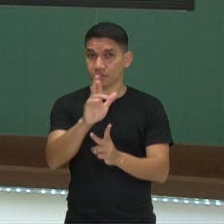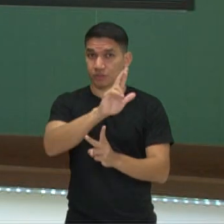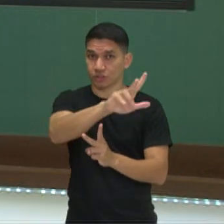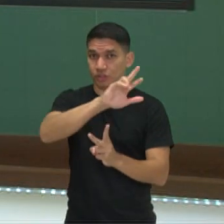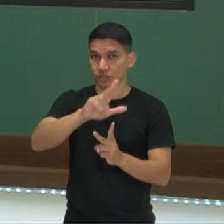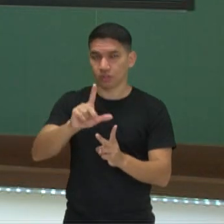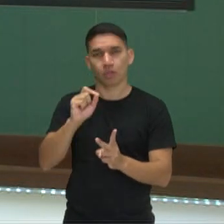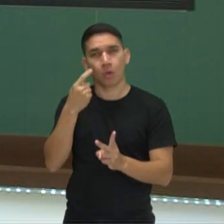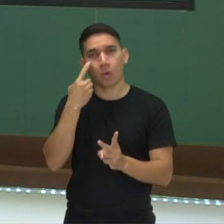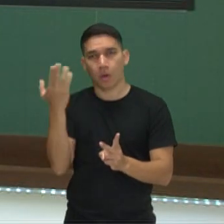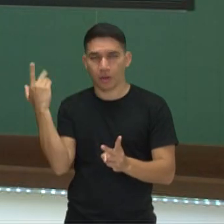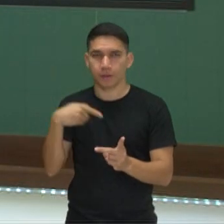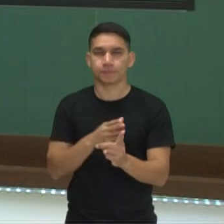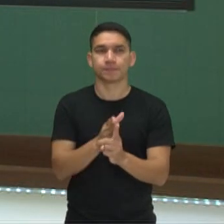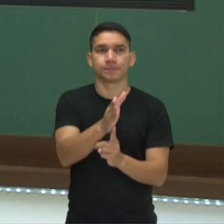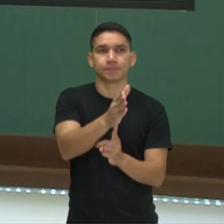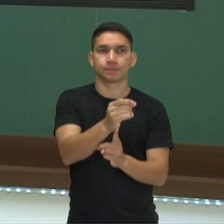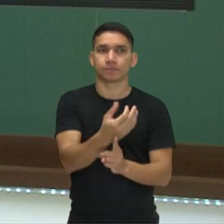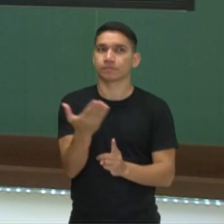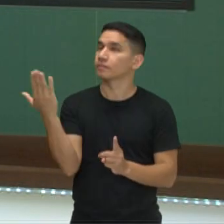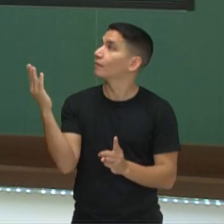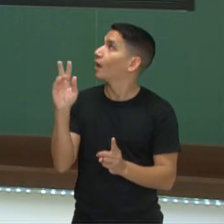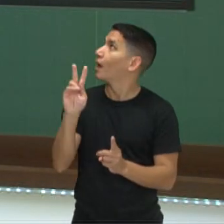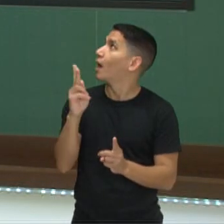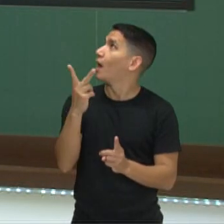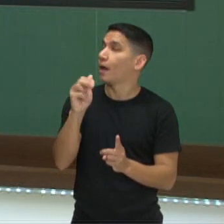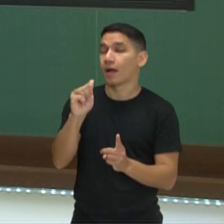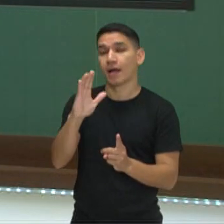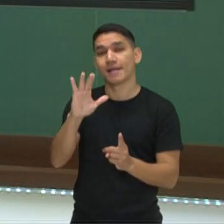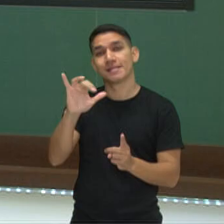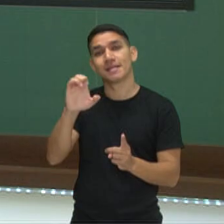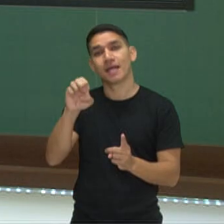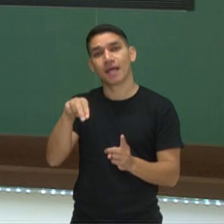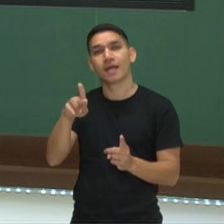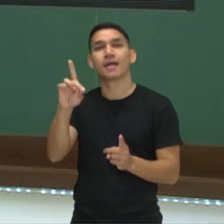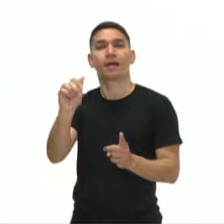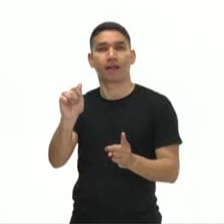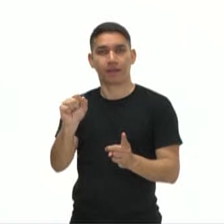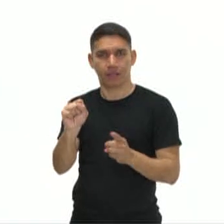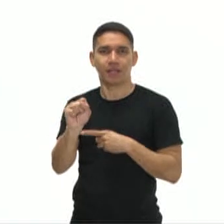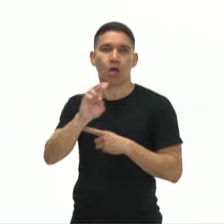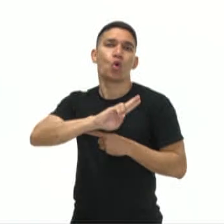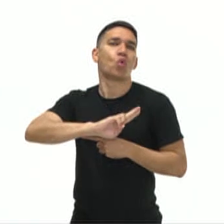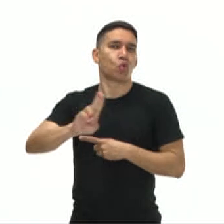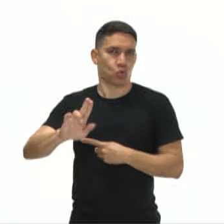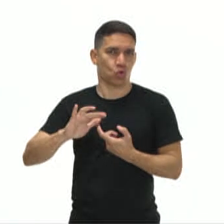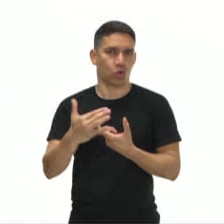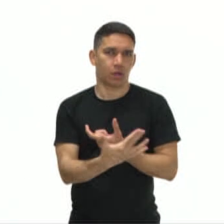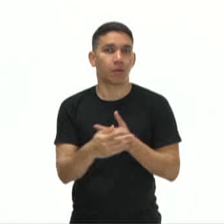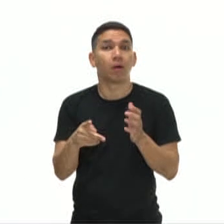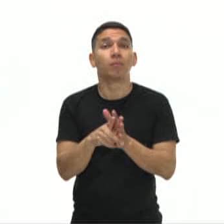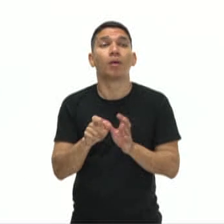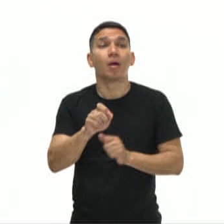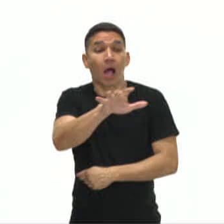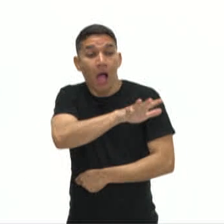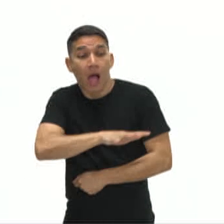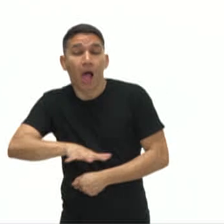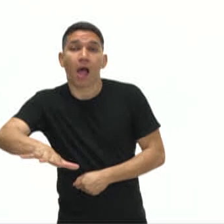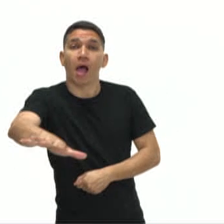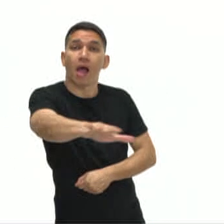práticas agrícolas. Então temos aqui as haciendas, que é o nome que nós damos aqui, que são as grandes